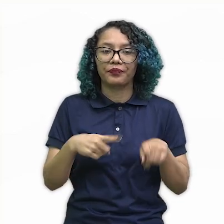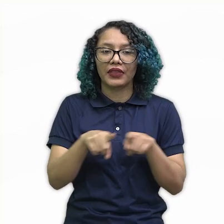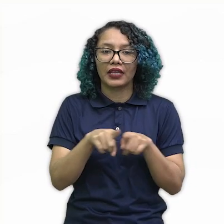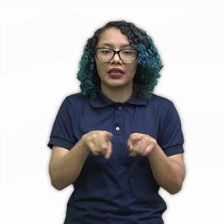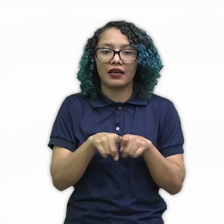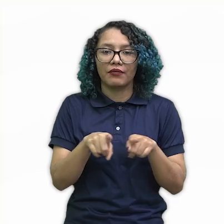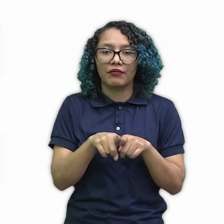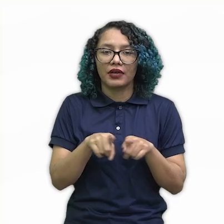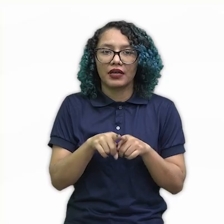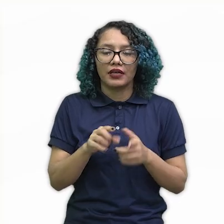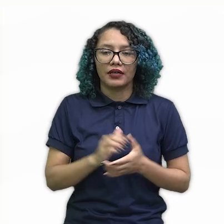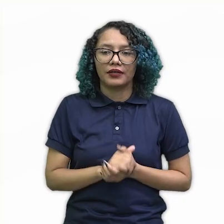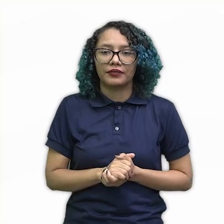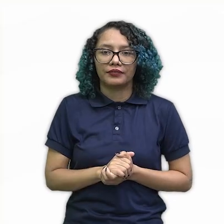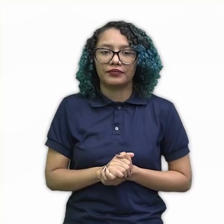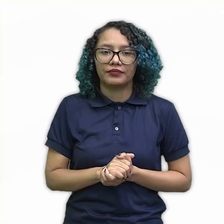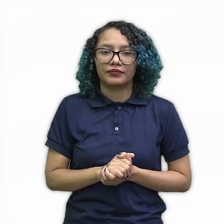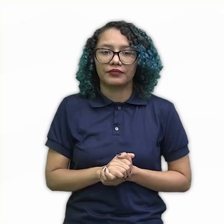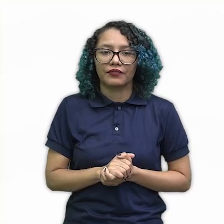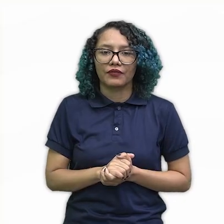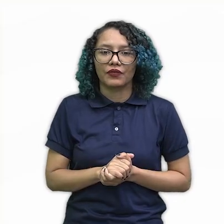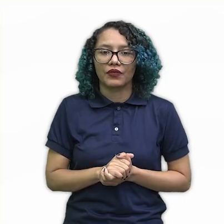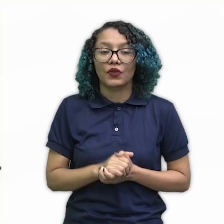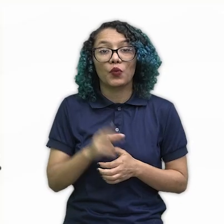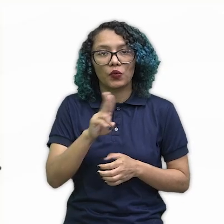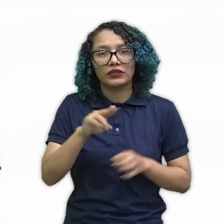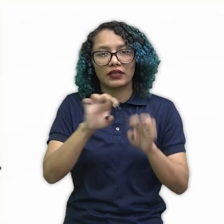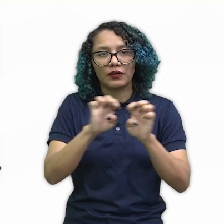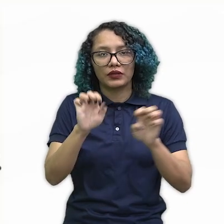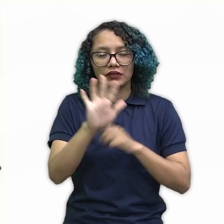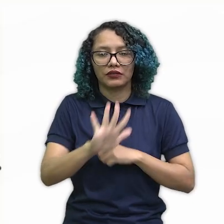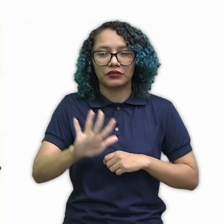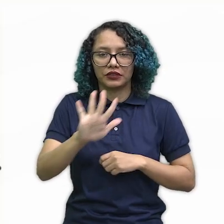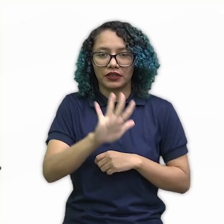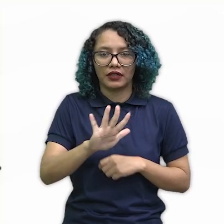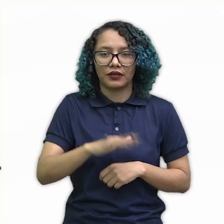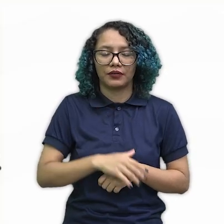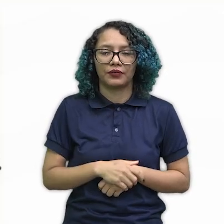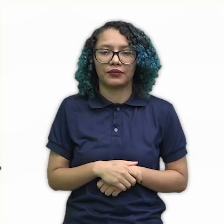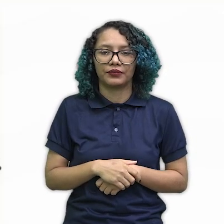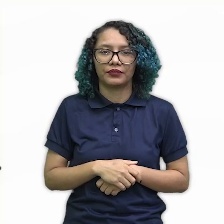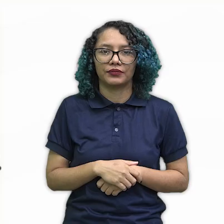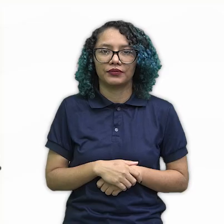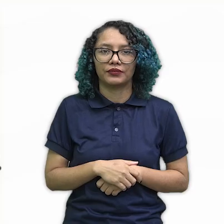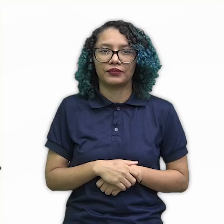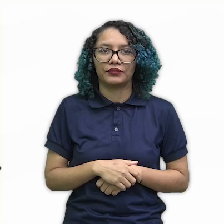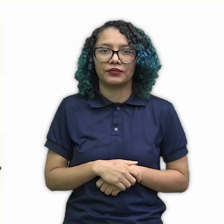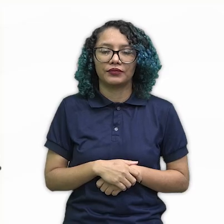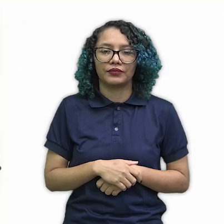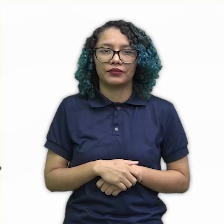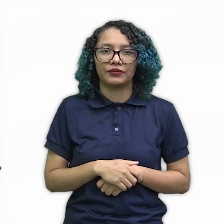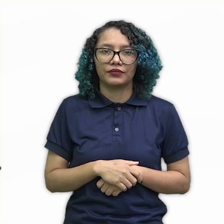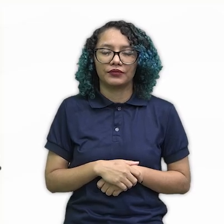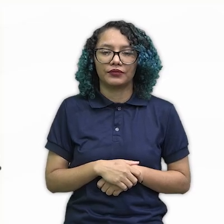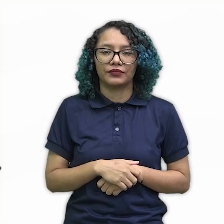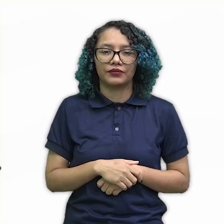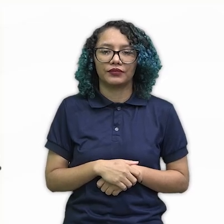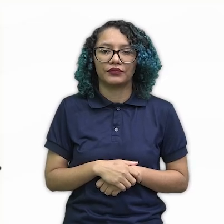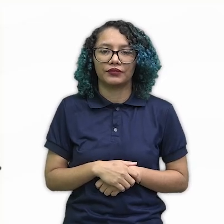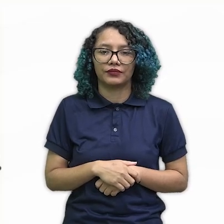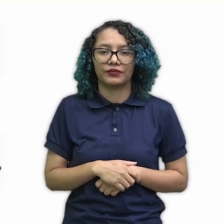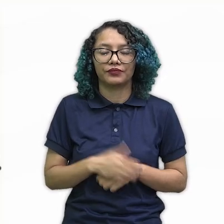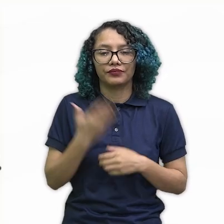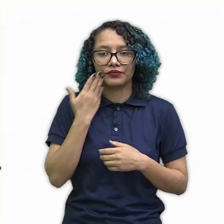aí o termo geral, tá? Então tudo isso aqui, ó, é a